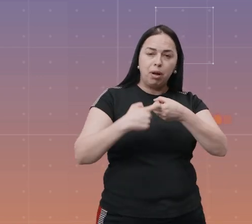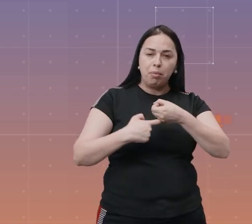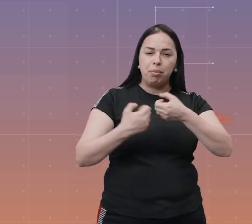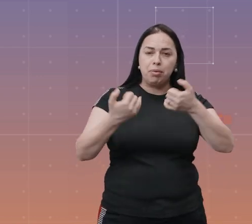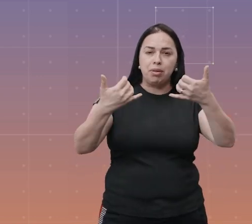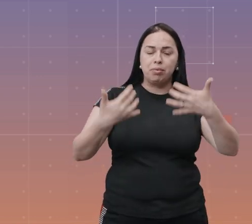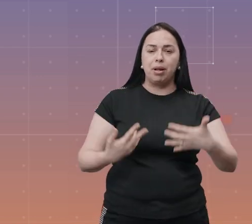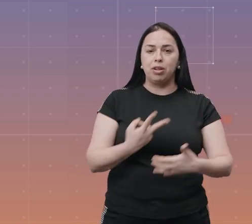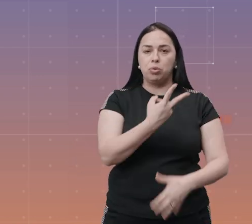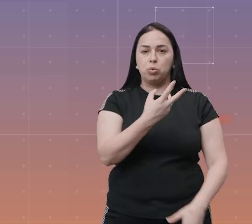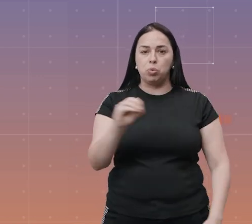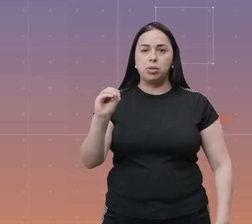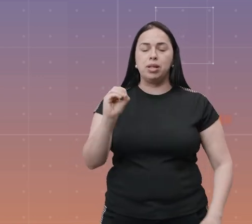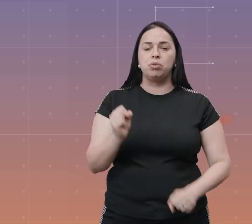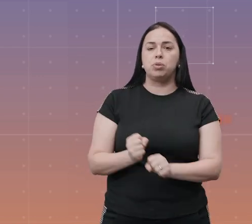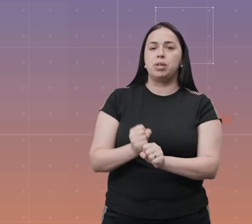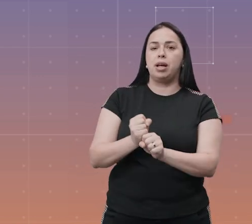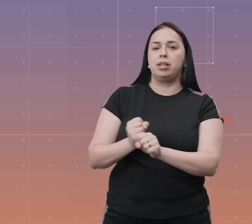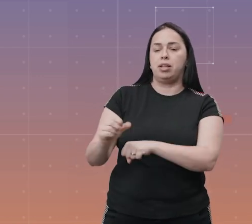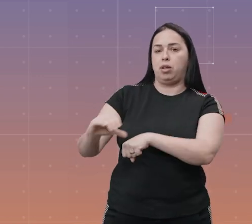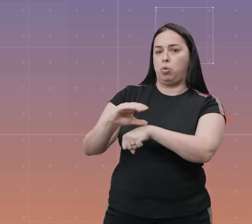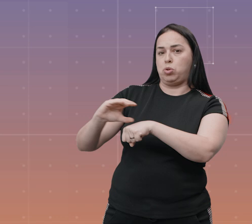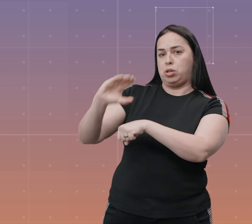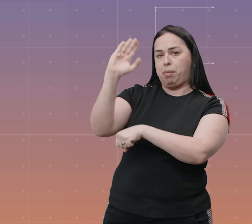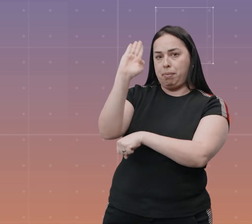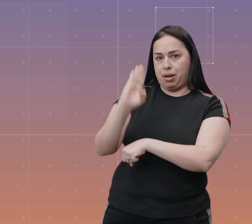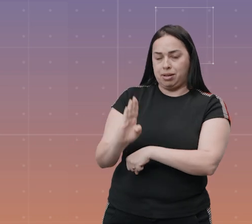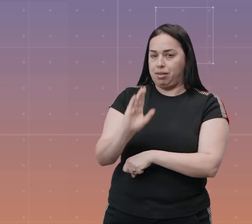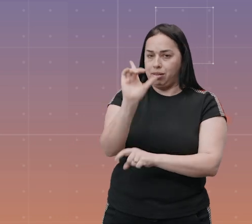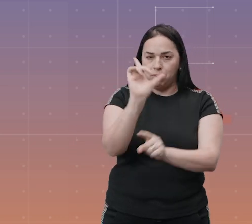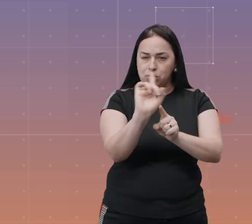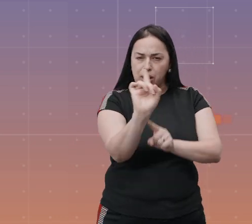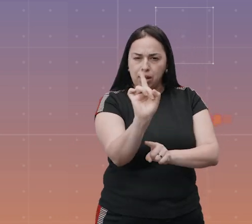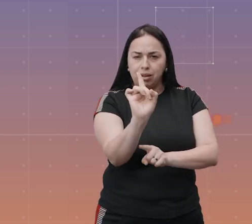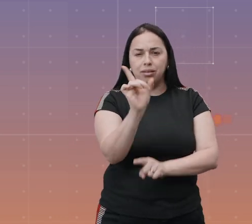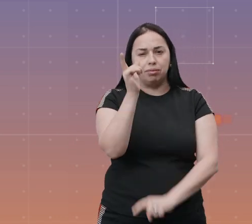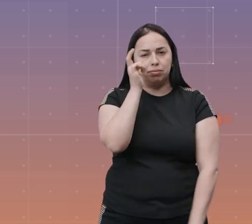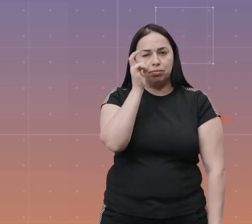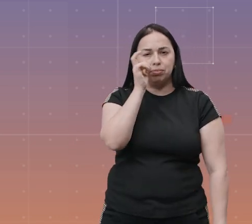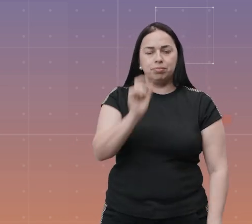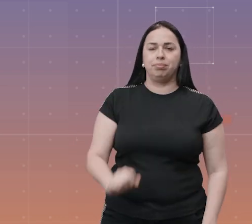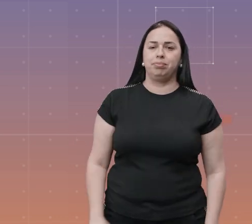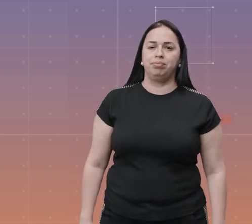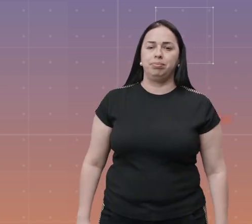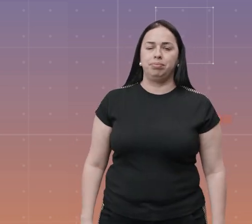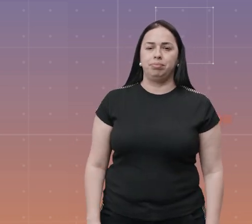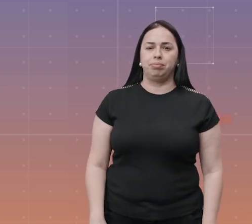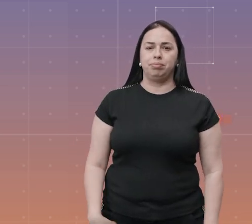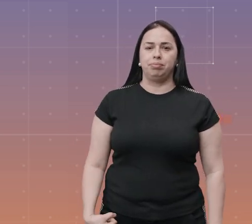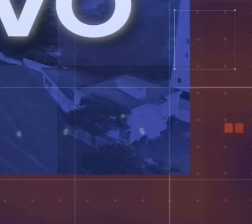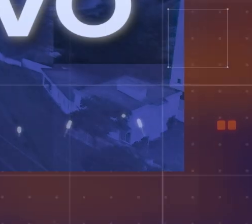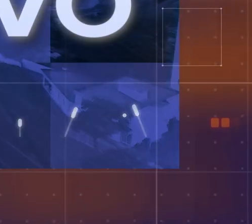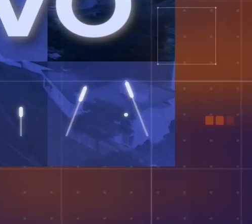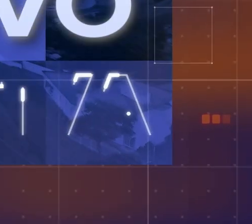volta vamos falar dos 200 anos da primeira Constituição brasileira. Não saia daí, voltamos já já.